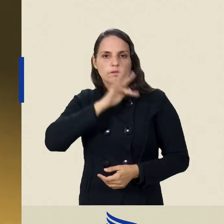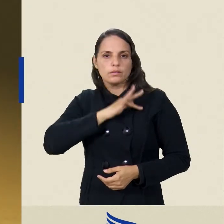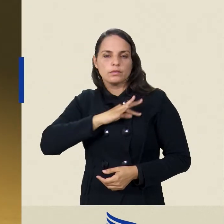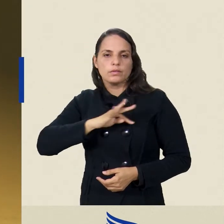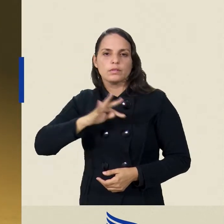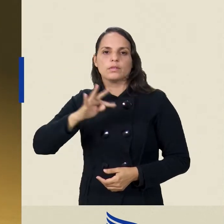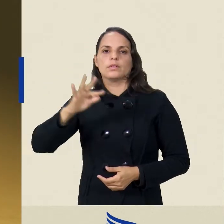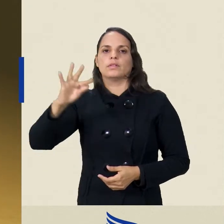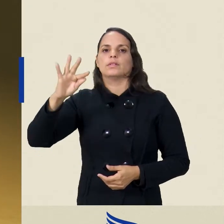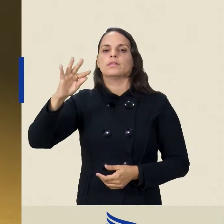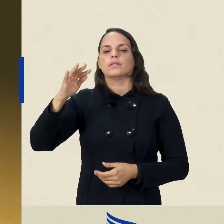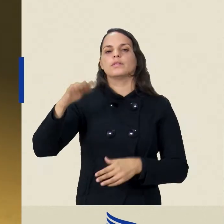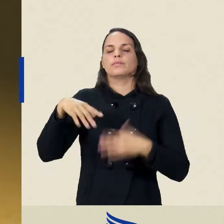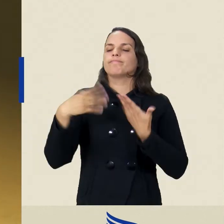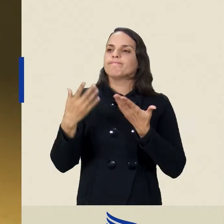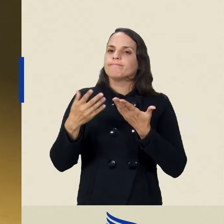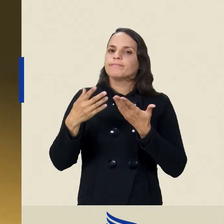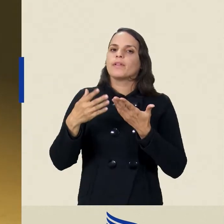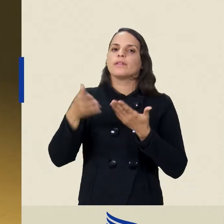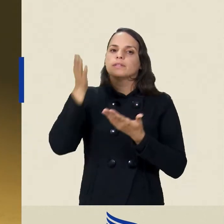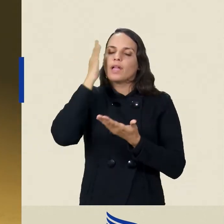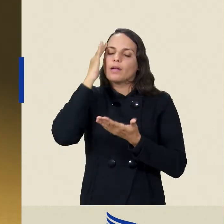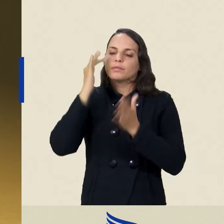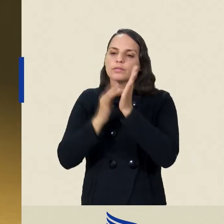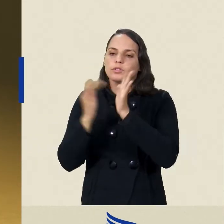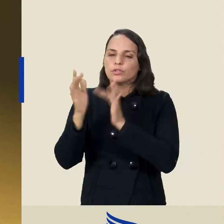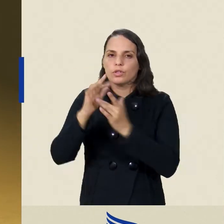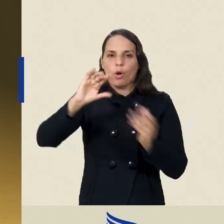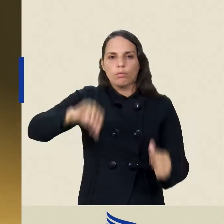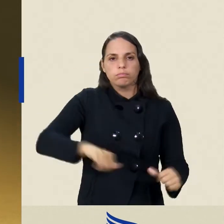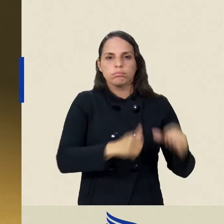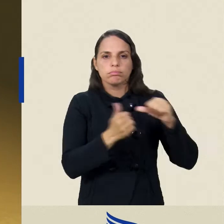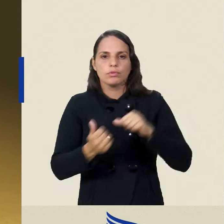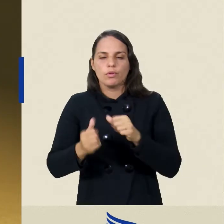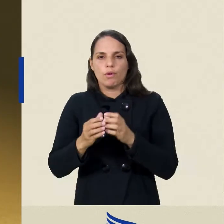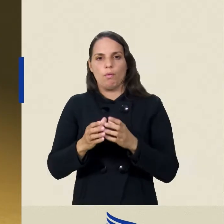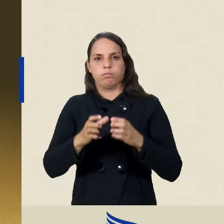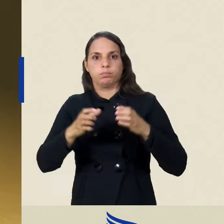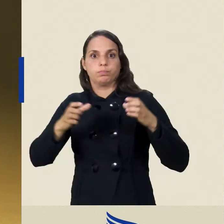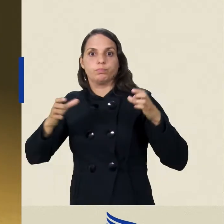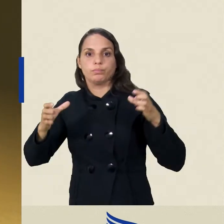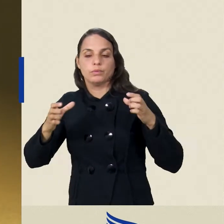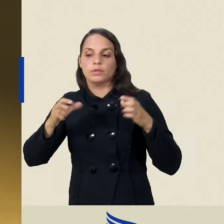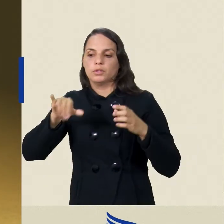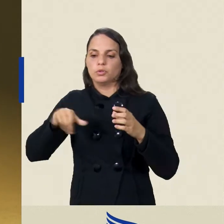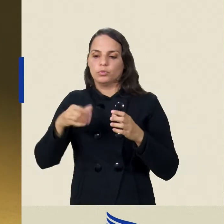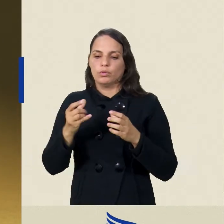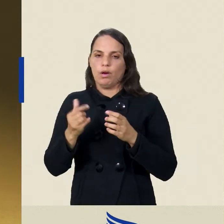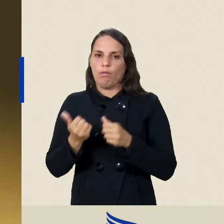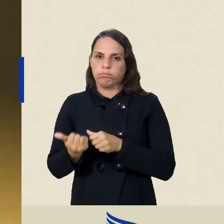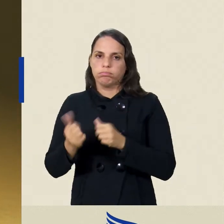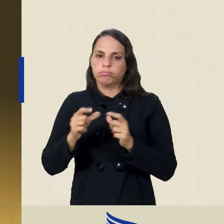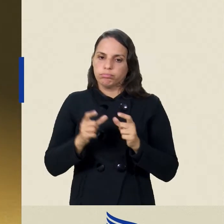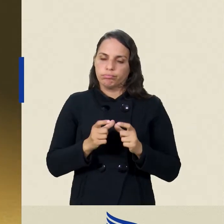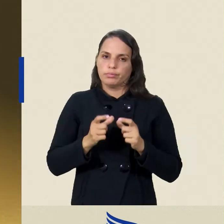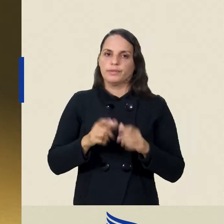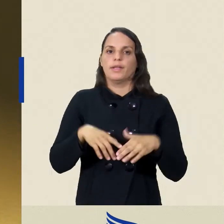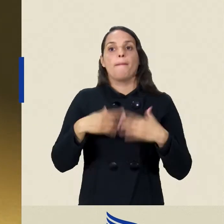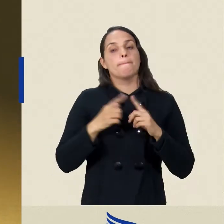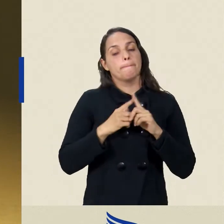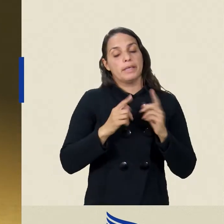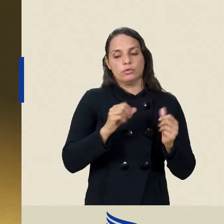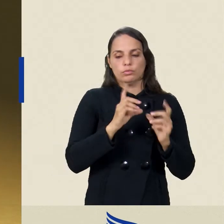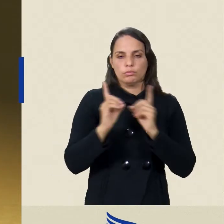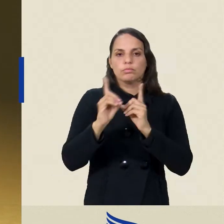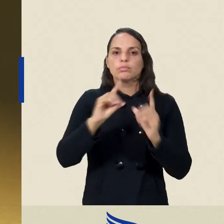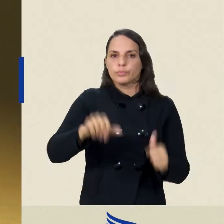ele, Jesus, fazia e batizava mais discípulos que João, se bem que Jesus mesmo não batizava e sim os seus